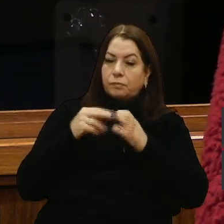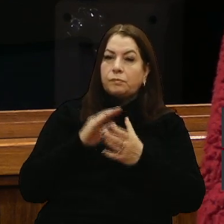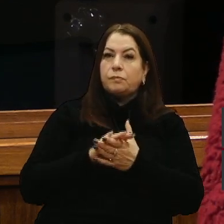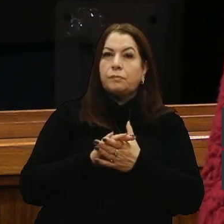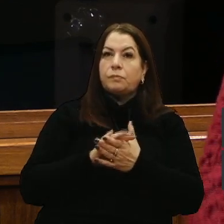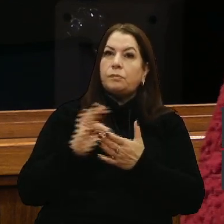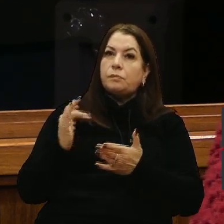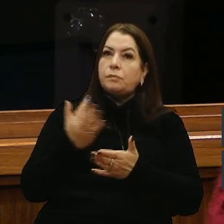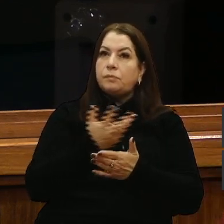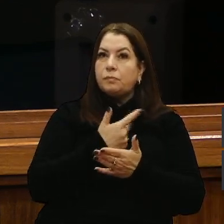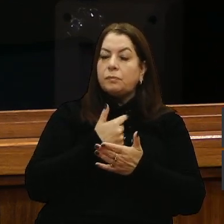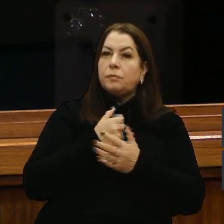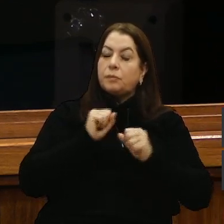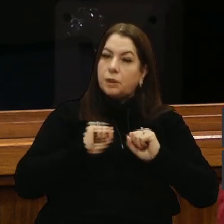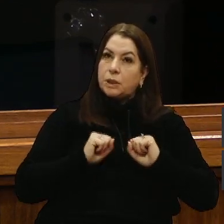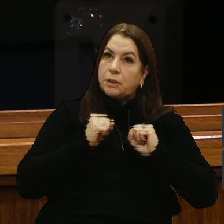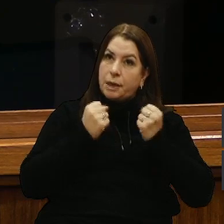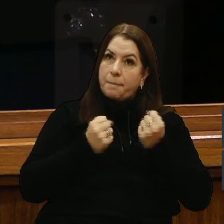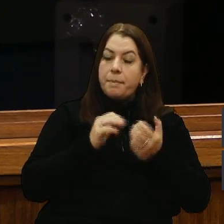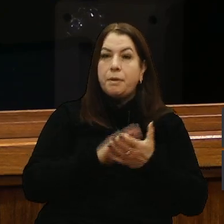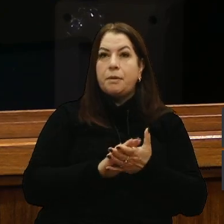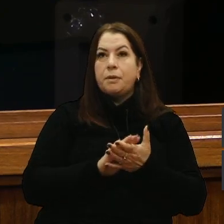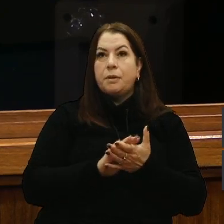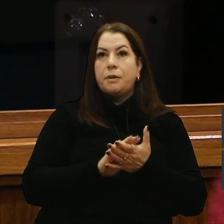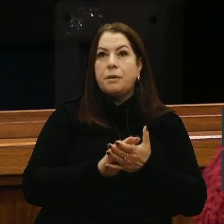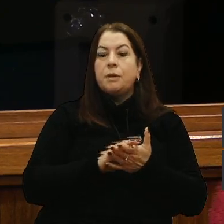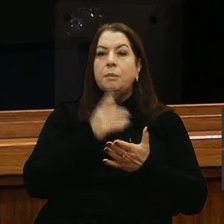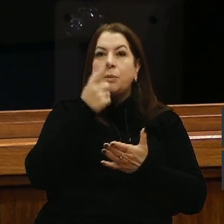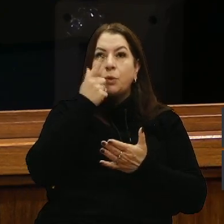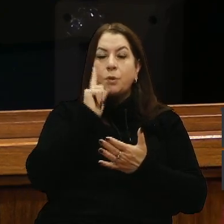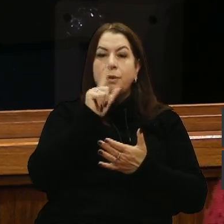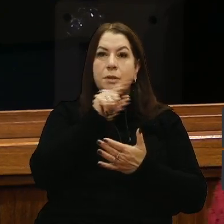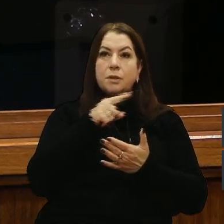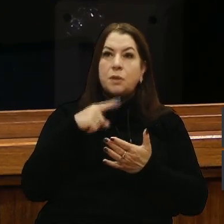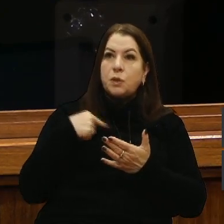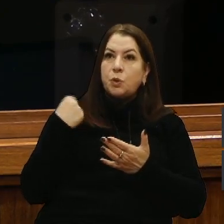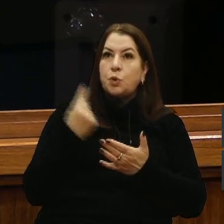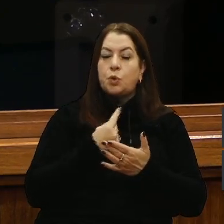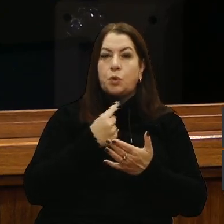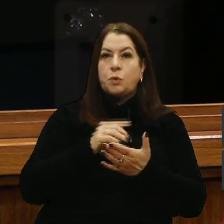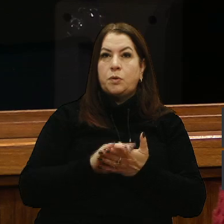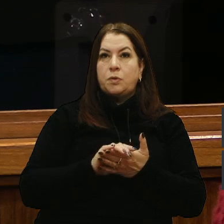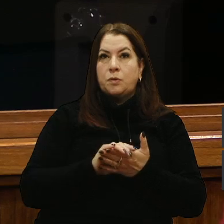como um todo, vai se empenhar para conseguir que nós